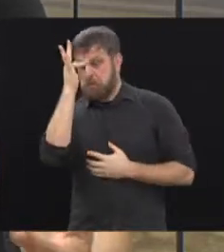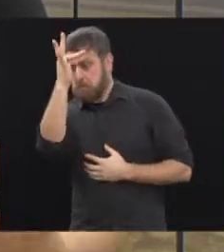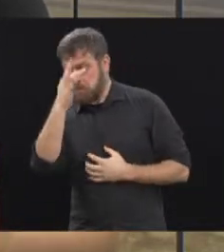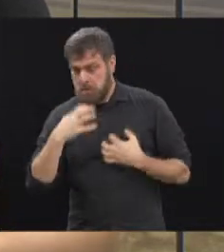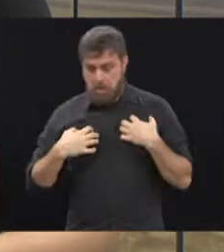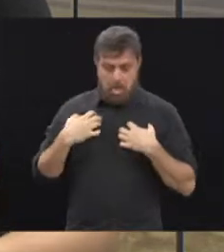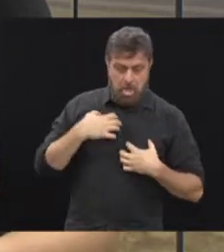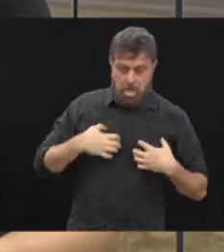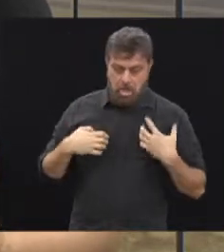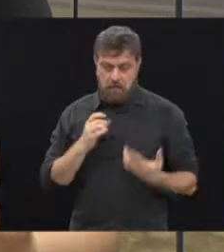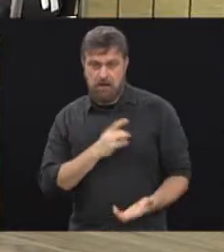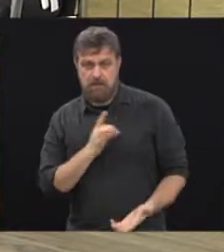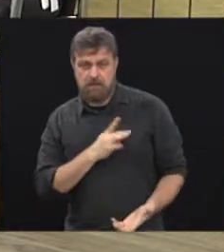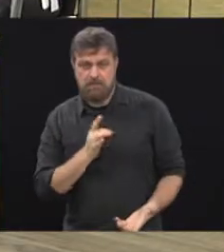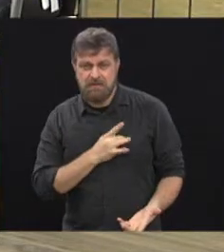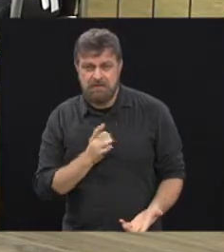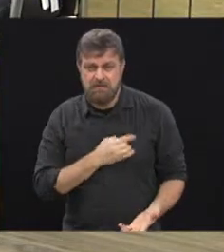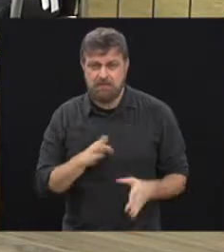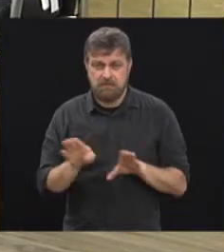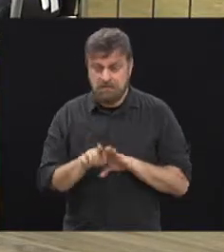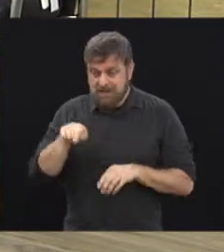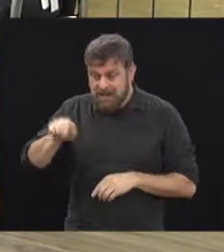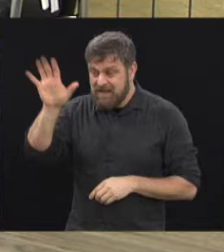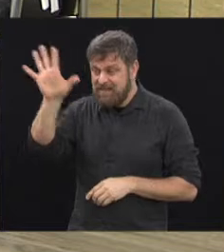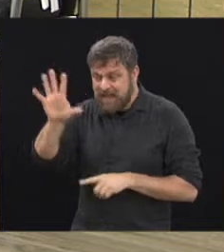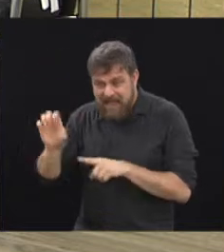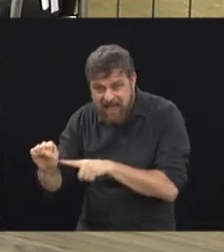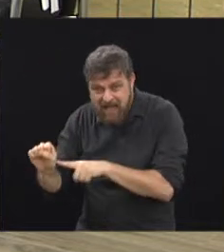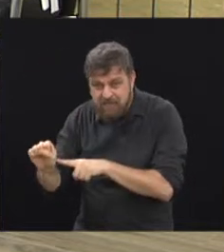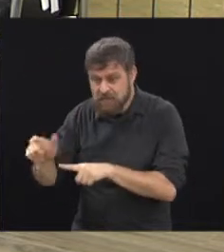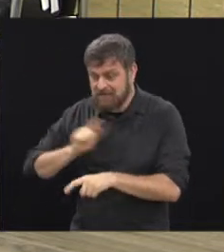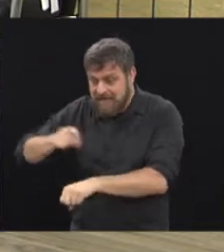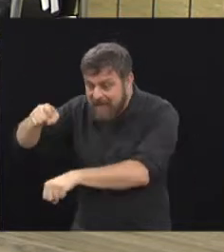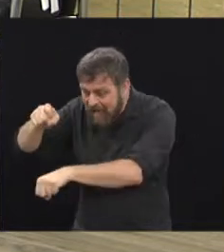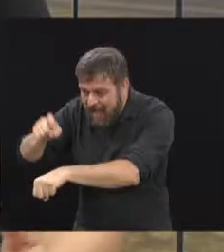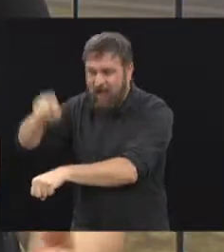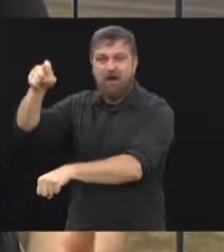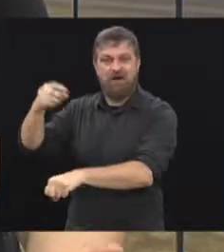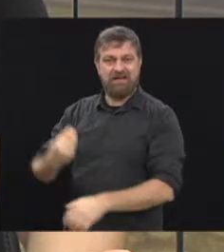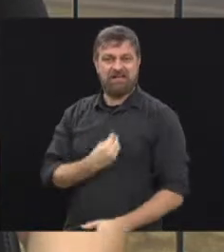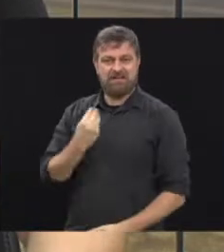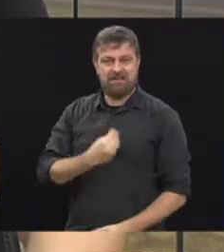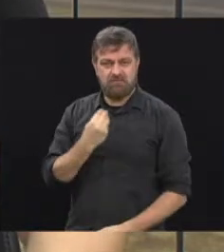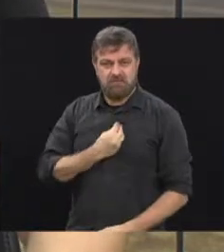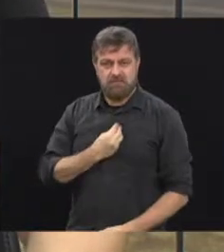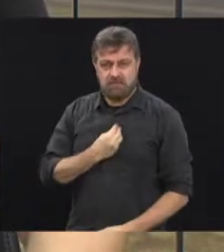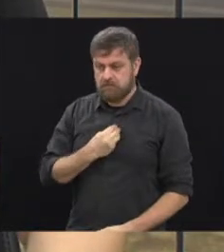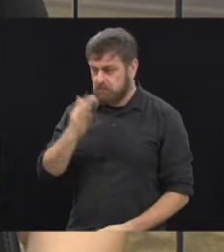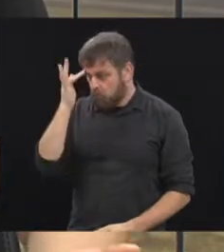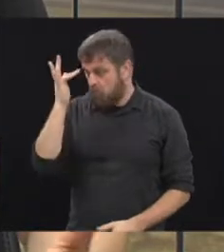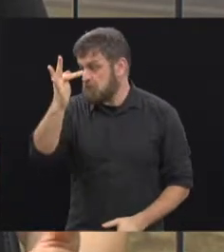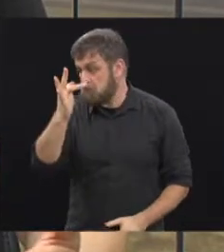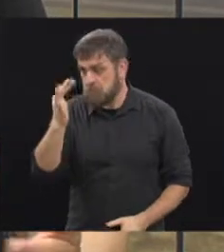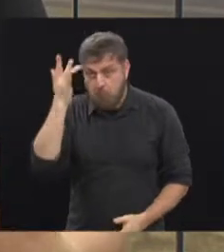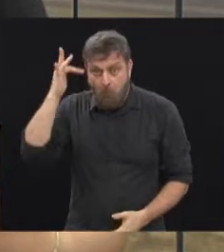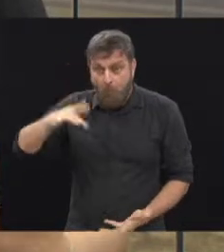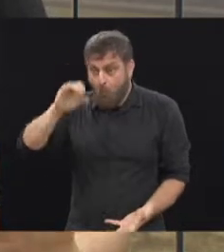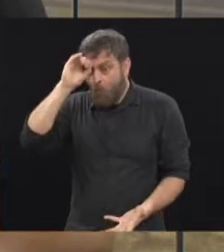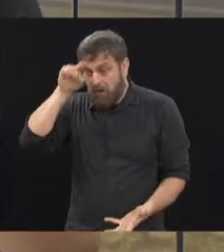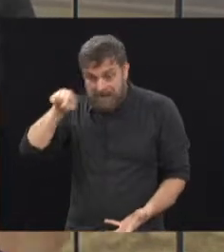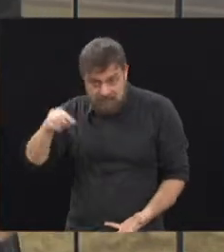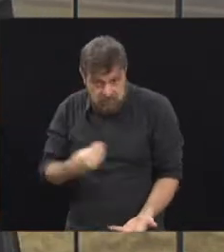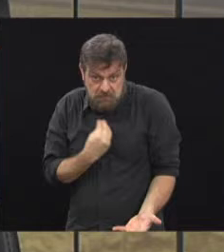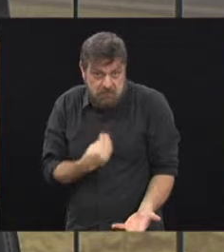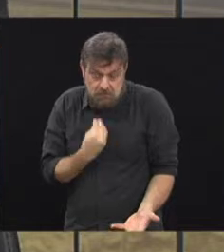e tal. E por conta da situação lá na África, a única coisa que eles têm é o momento. Porque eles realmente não sabem o que vai acontecer amanhã, eles não sabem nem se eles